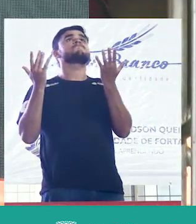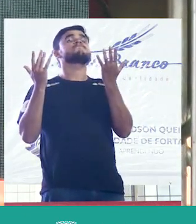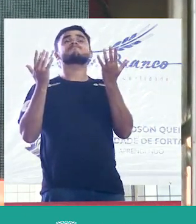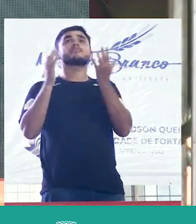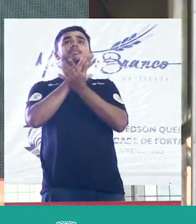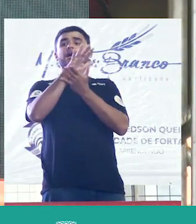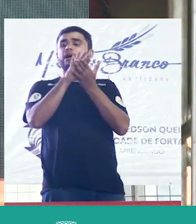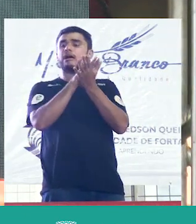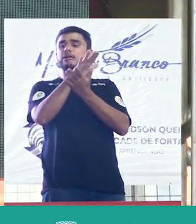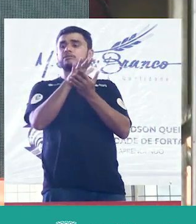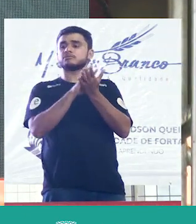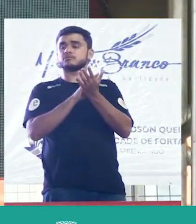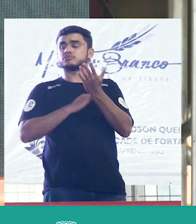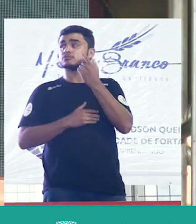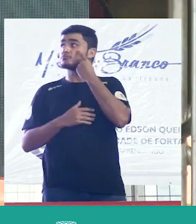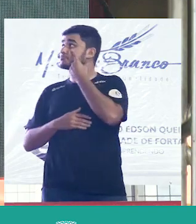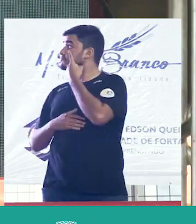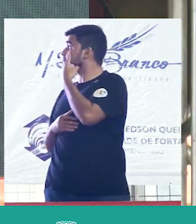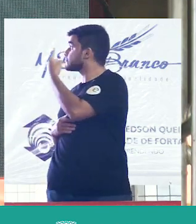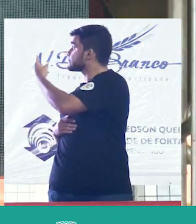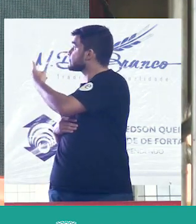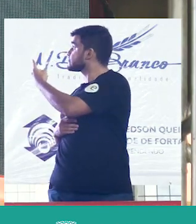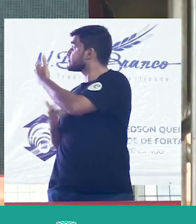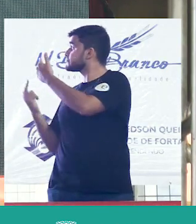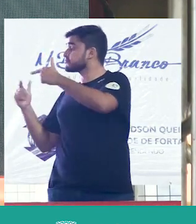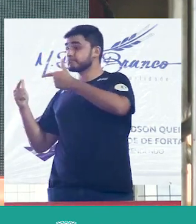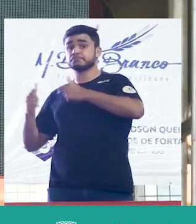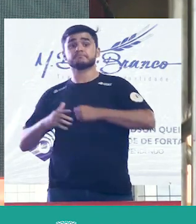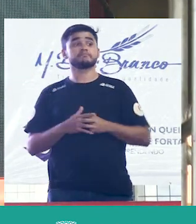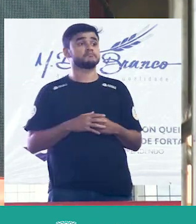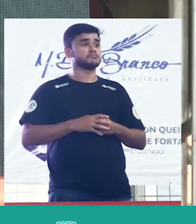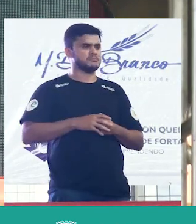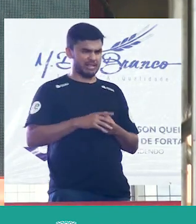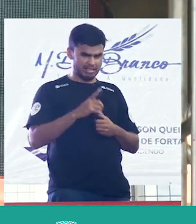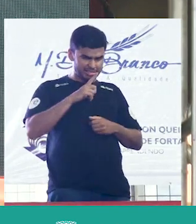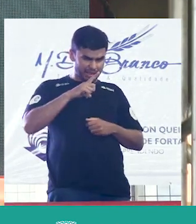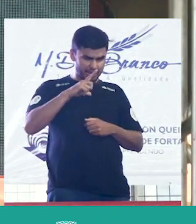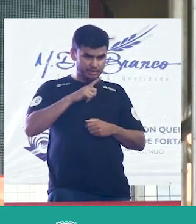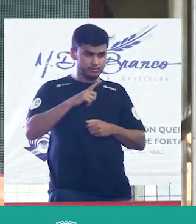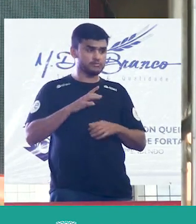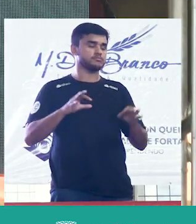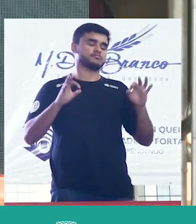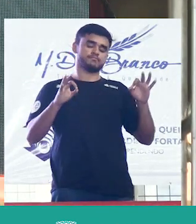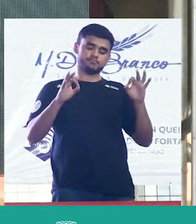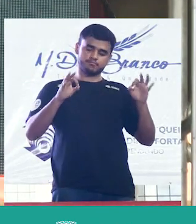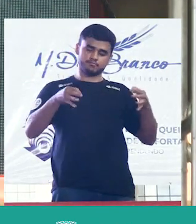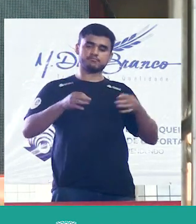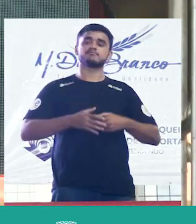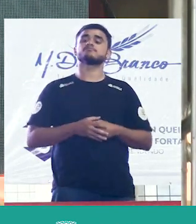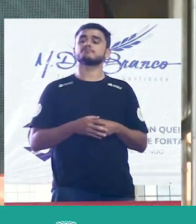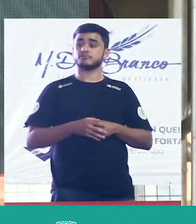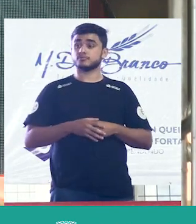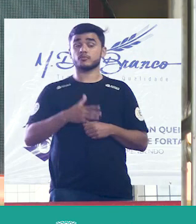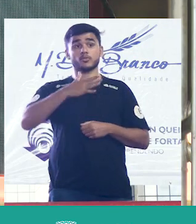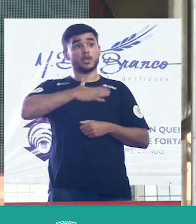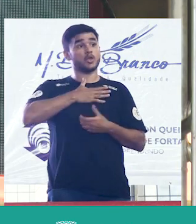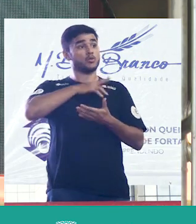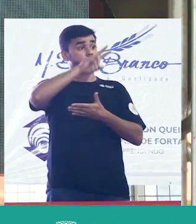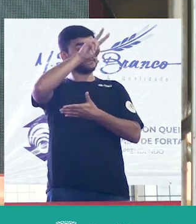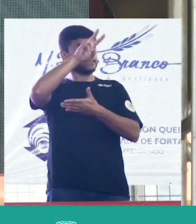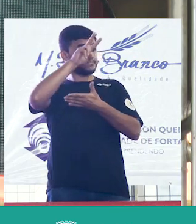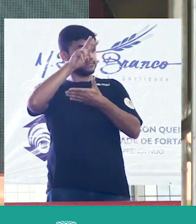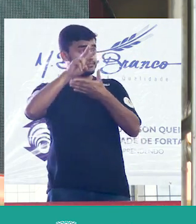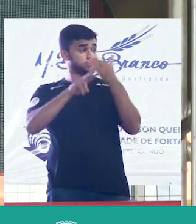momento falou em excesso. Então como é que você sabe que ela envolve excesso? Porque professor, pelo que eu li na